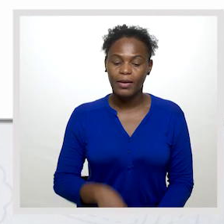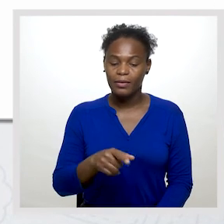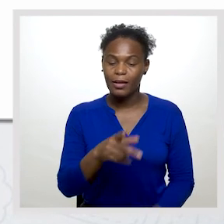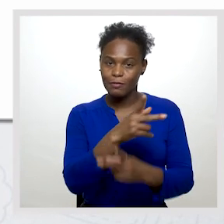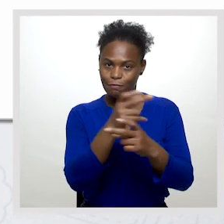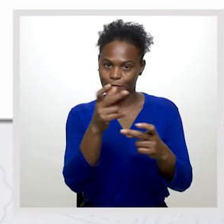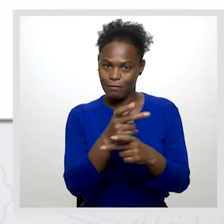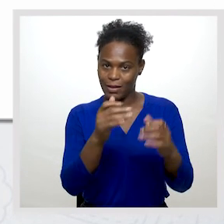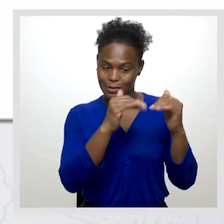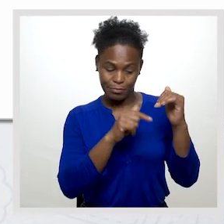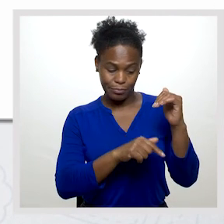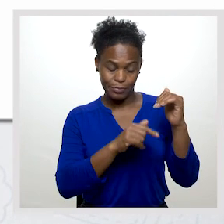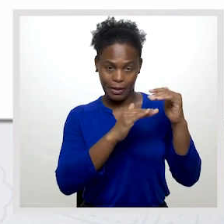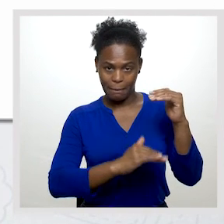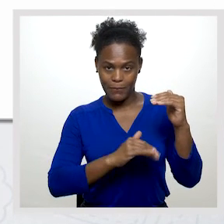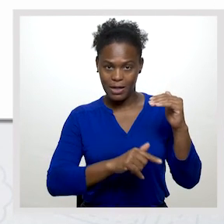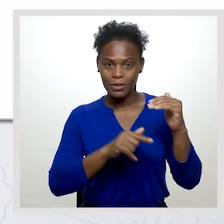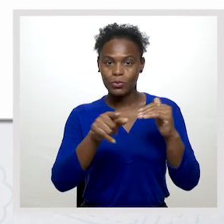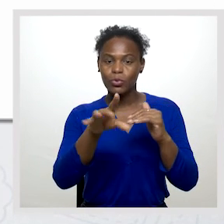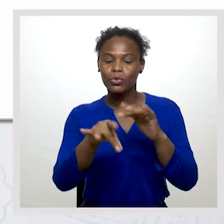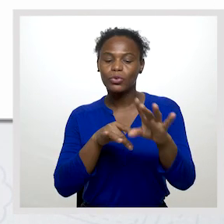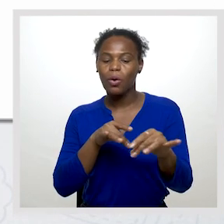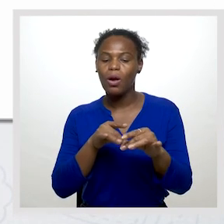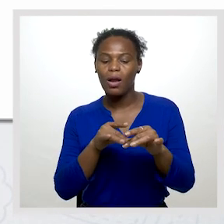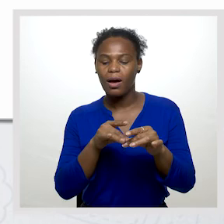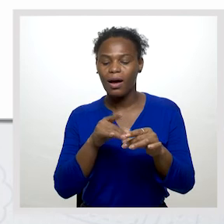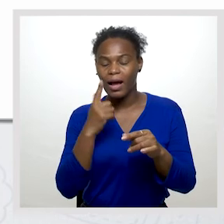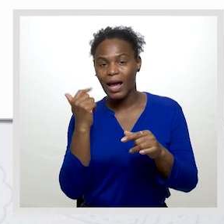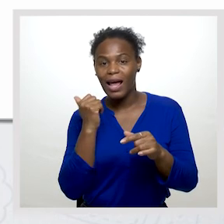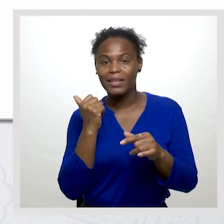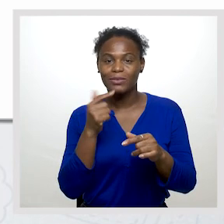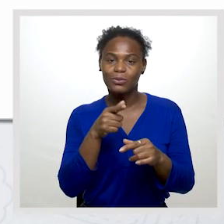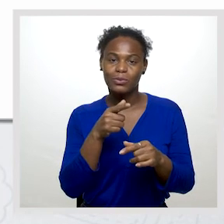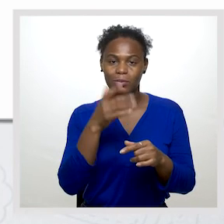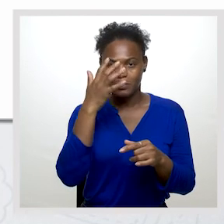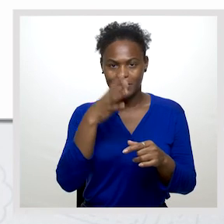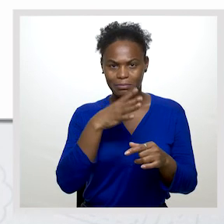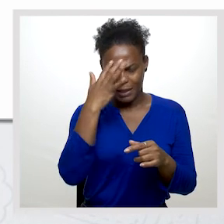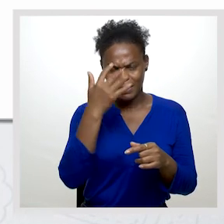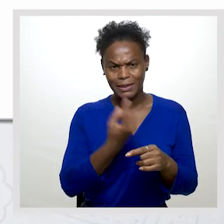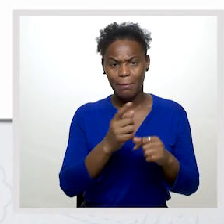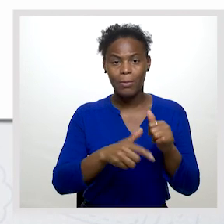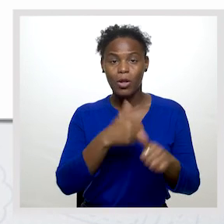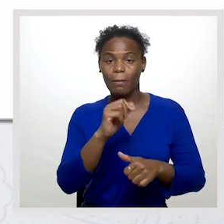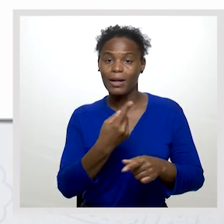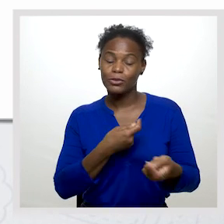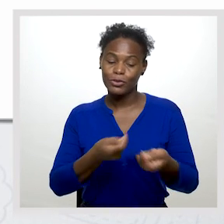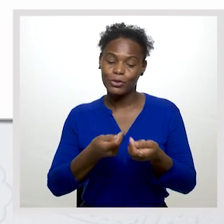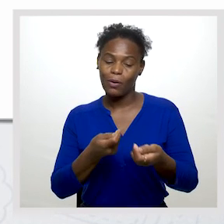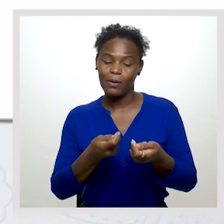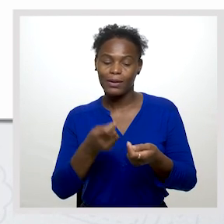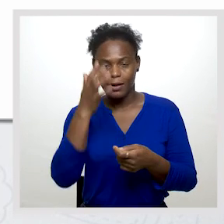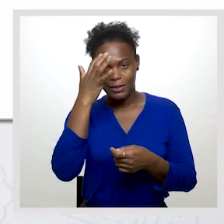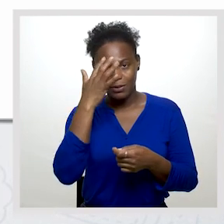Das opções abaixo indicadas, escolhe aquelas que consideras ser as melhores para uma gestão